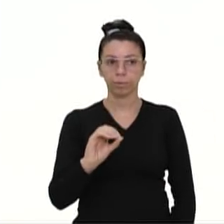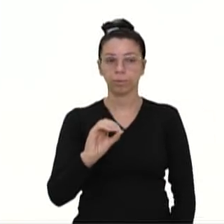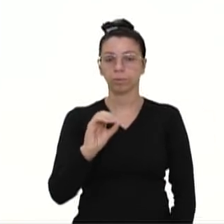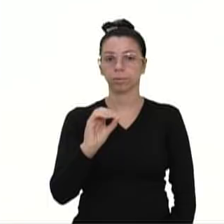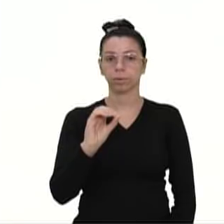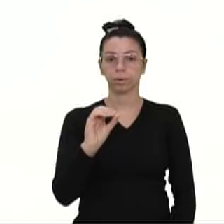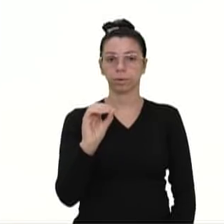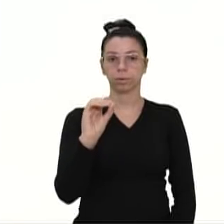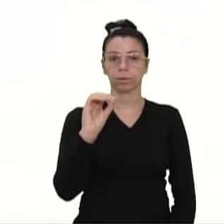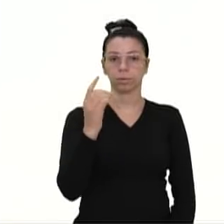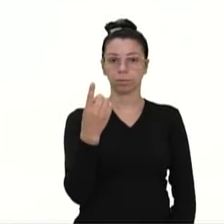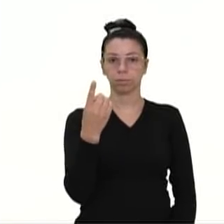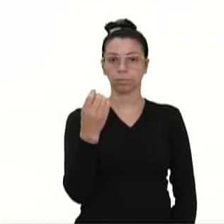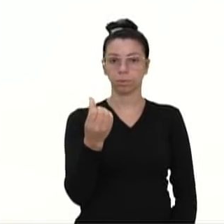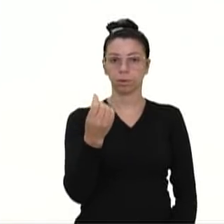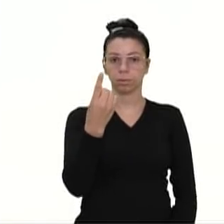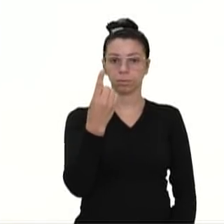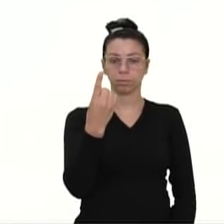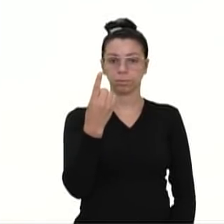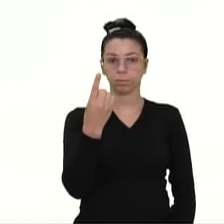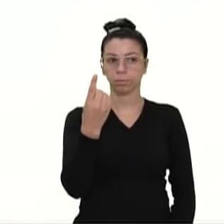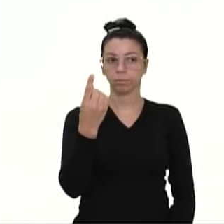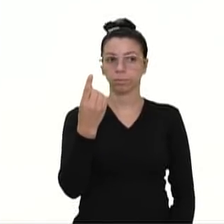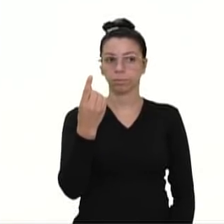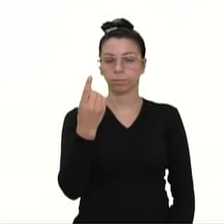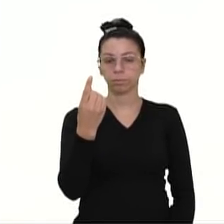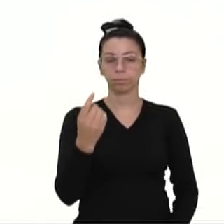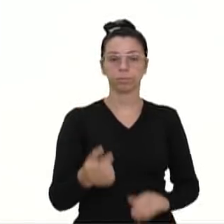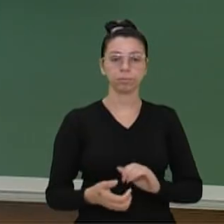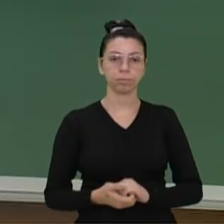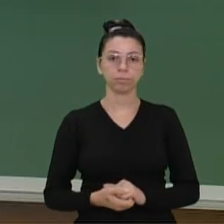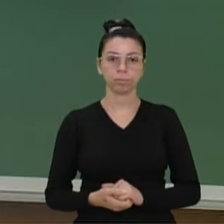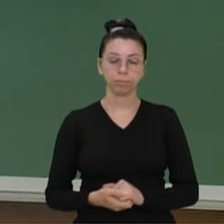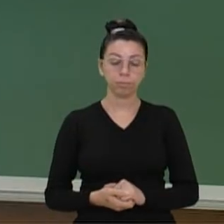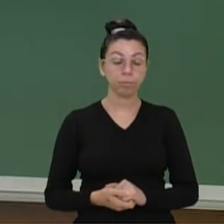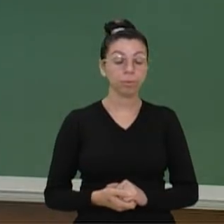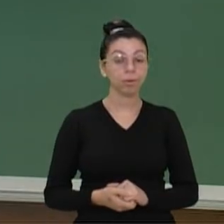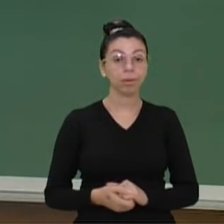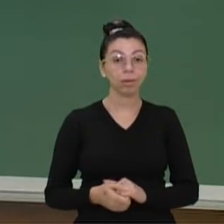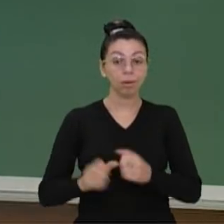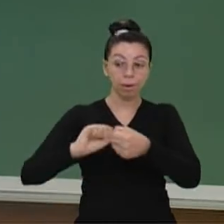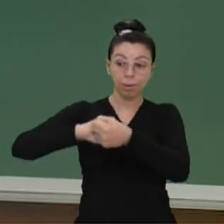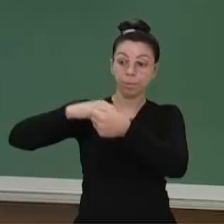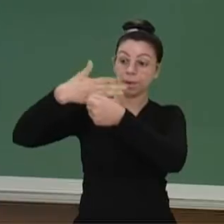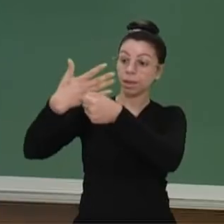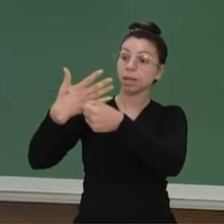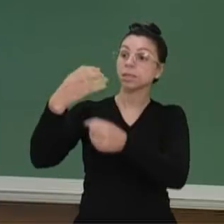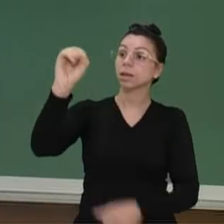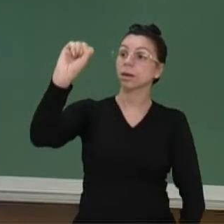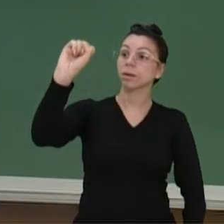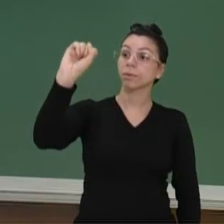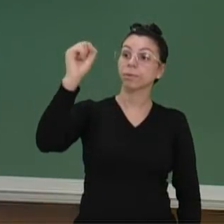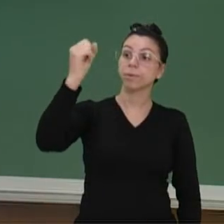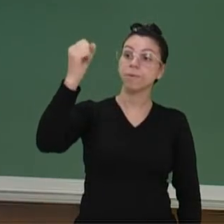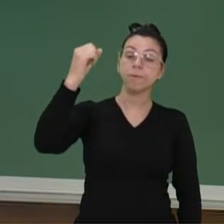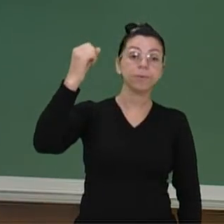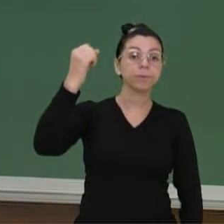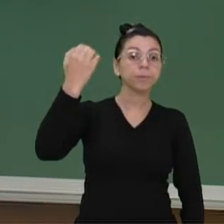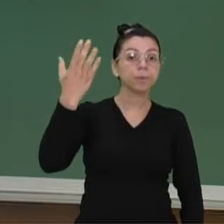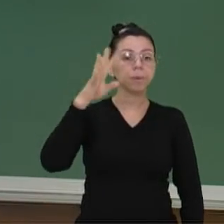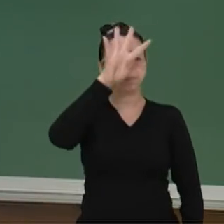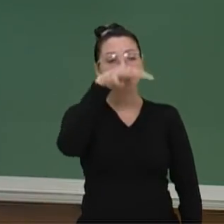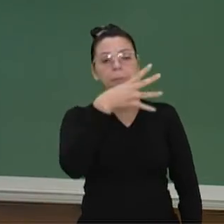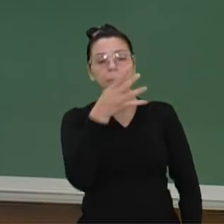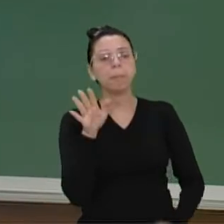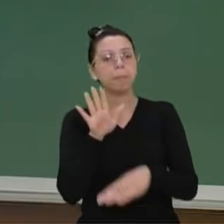1,0161 e é 1,002 elevado a 8. Então a tabela ajudou, né? Você às vezes